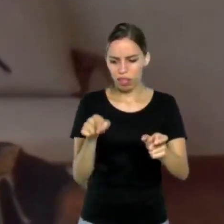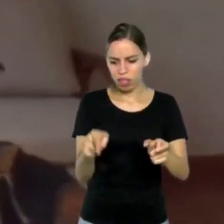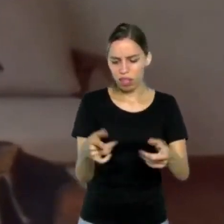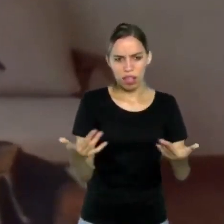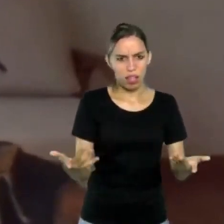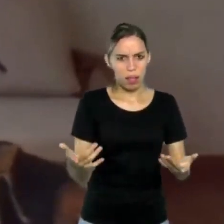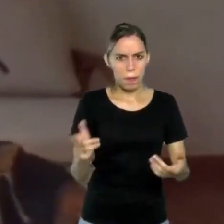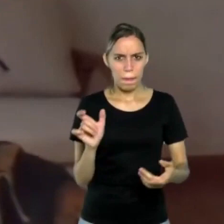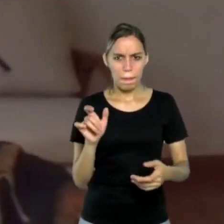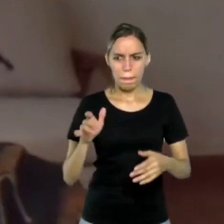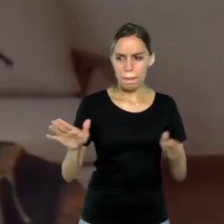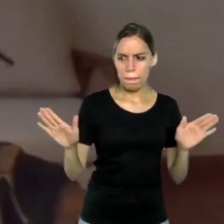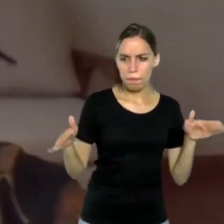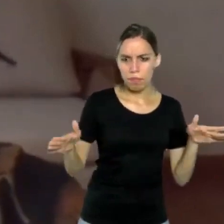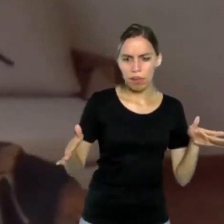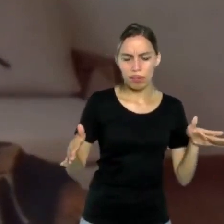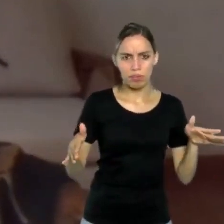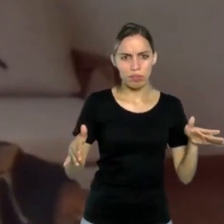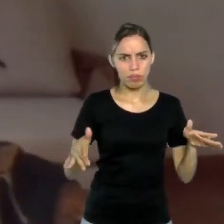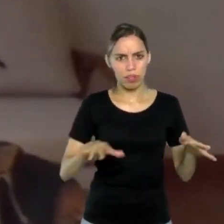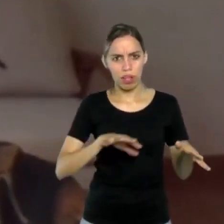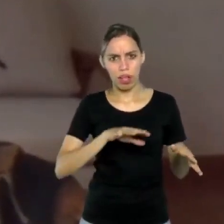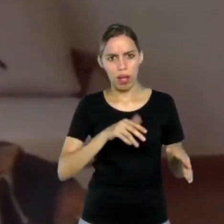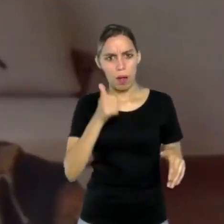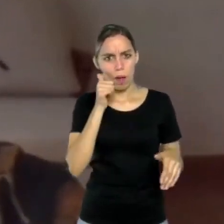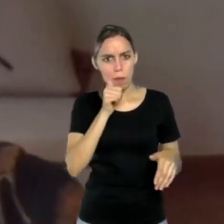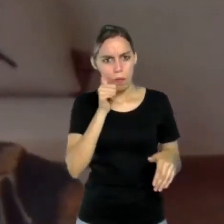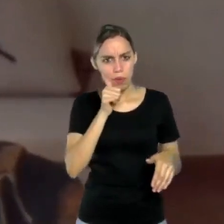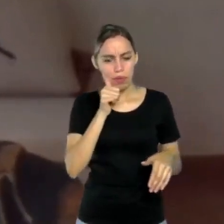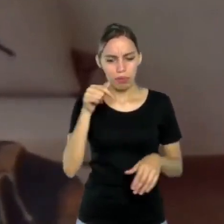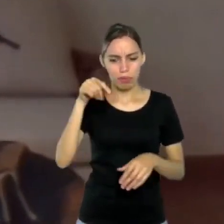peixe, igreja, ovo, e dentro do ovo, outra mulher.